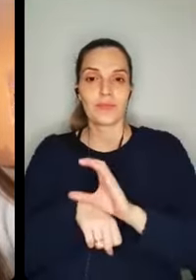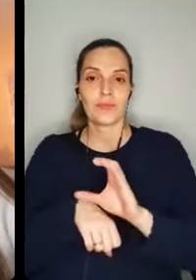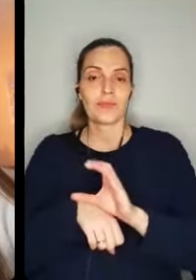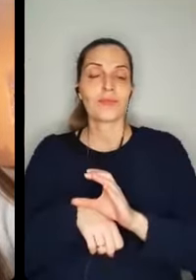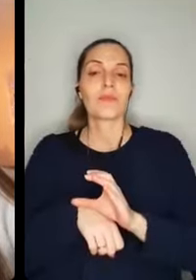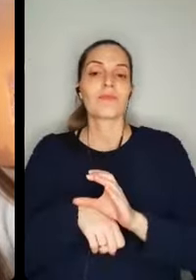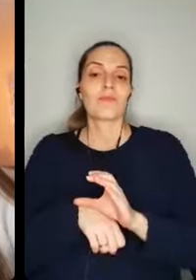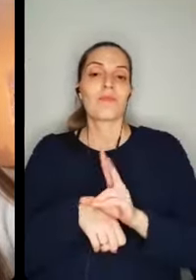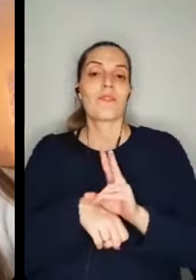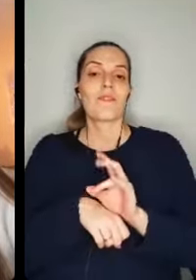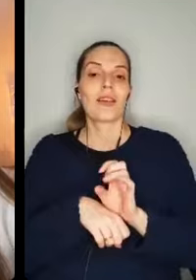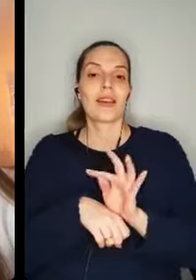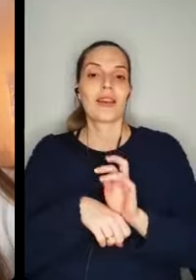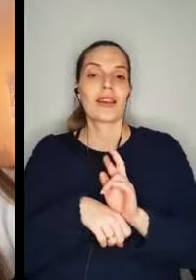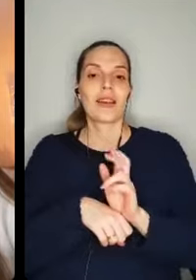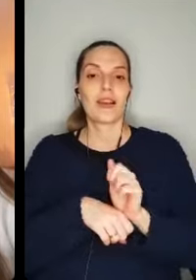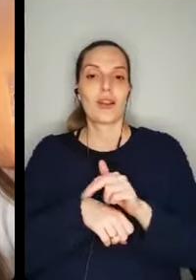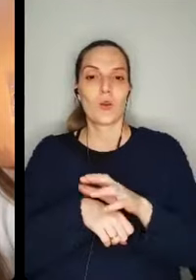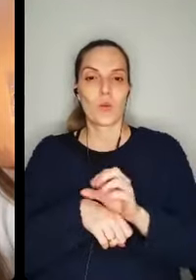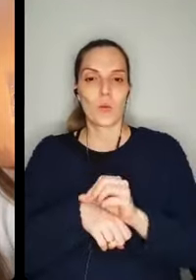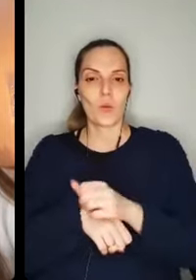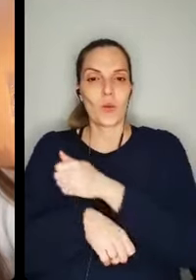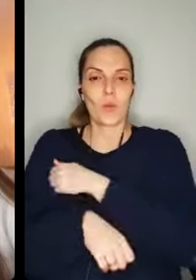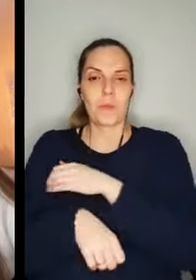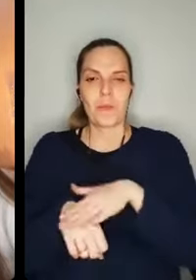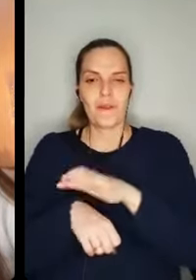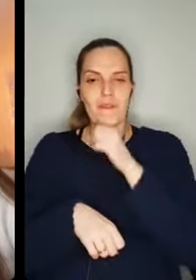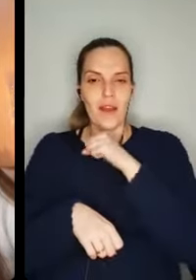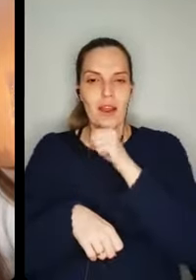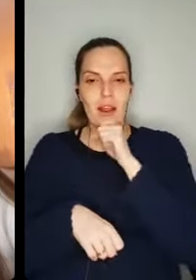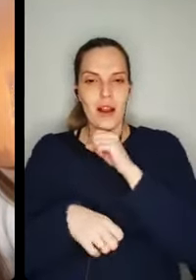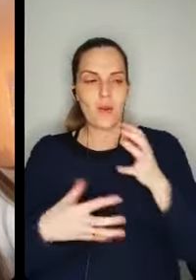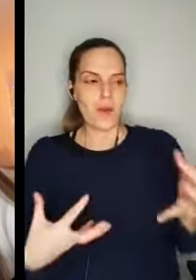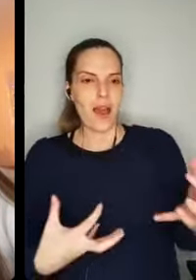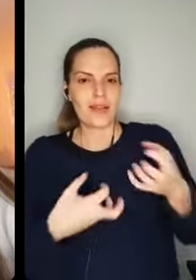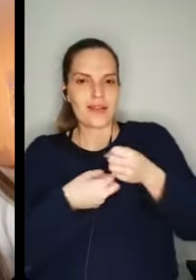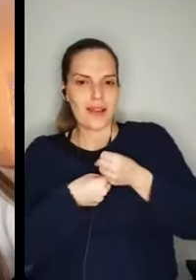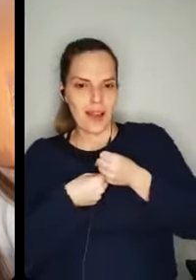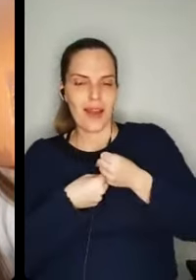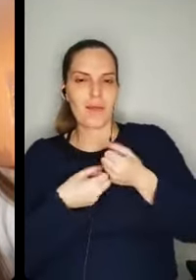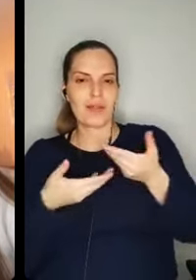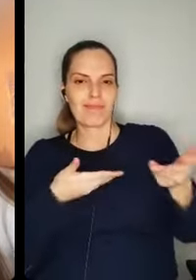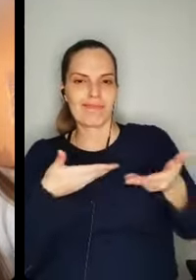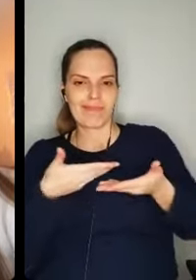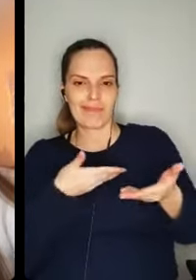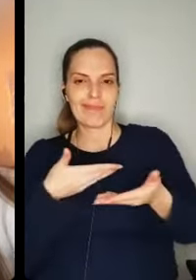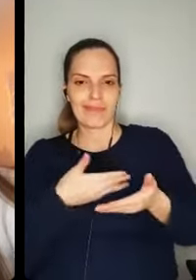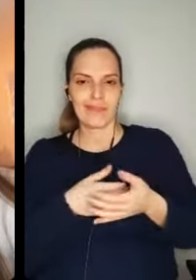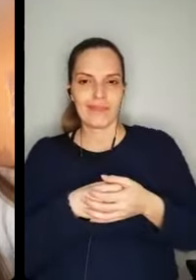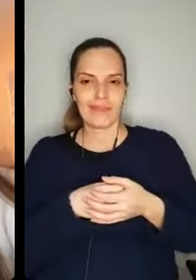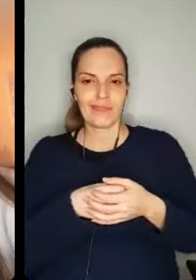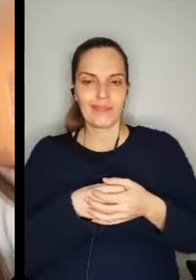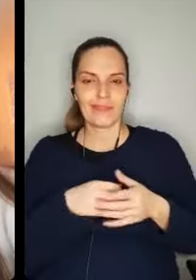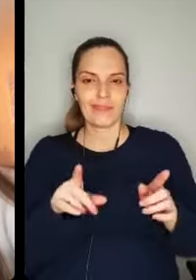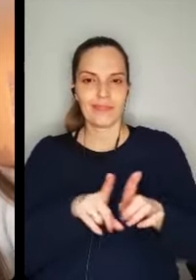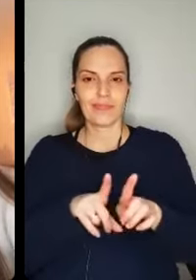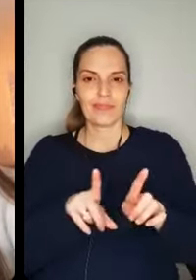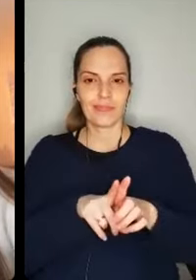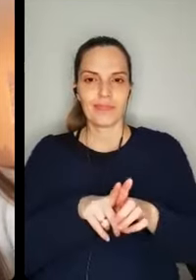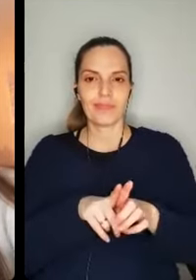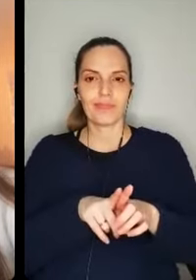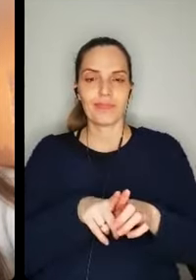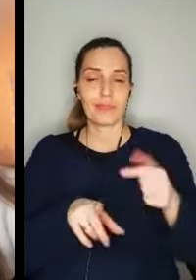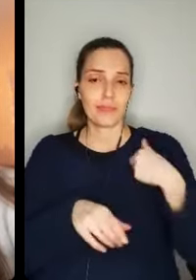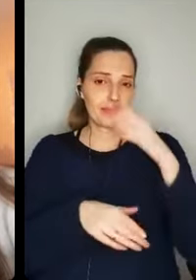foi algo bem legal, assim, o pessoal tava bem disposto a, enfim, ter essa troca e tal. A mesma coisa quando entrava os vídeos, eu acredito que a nossa turma tenha,